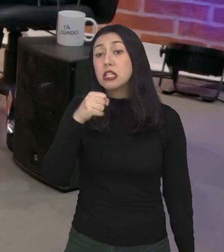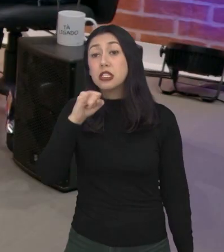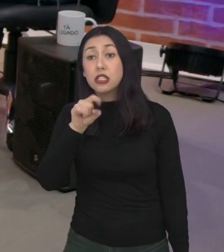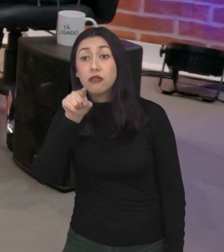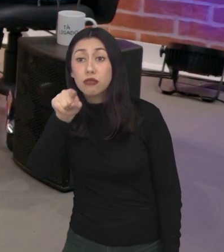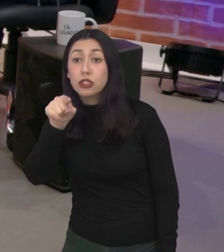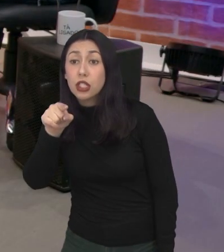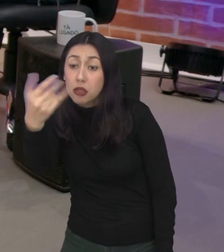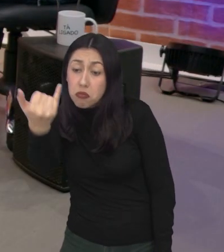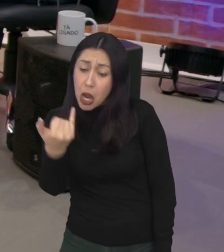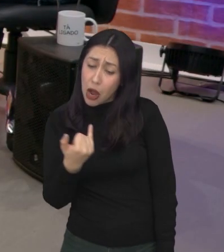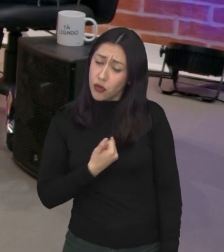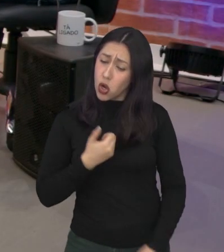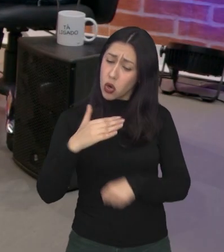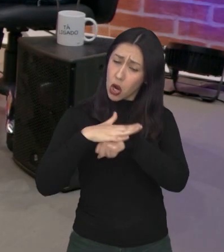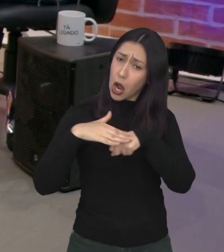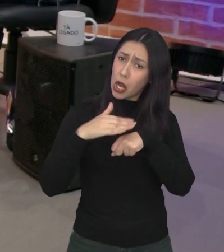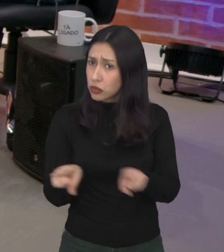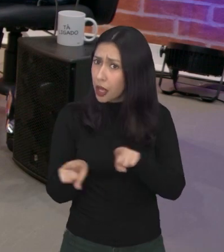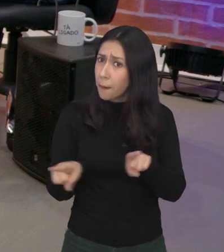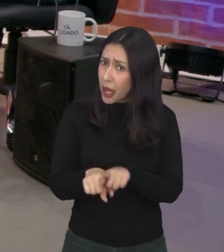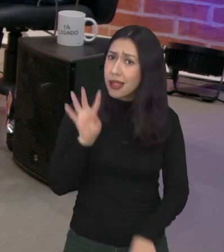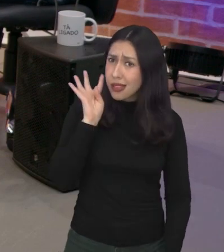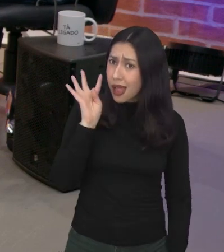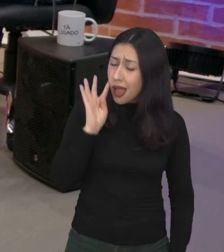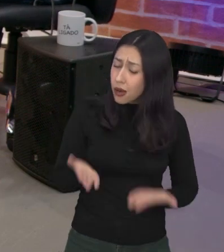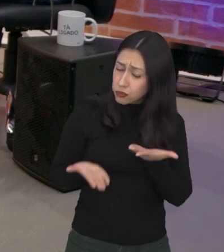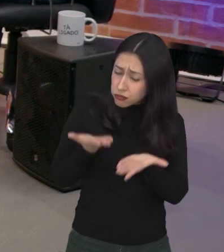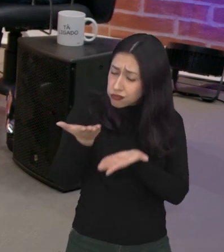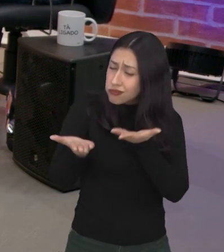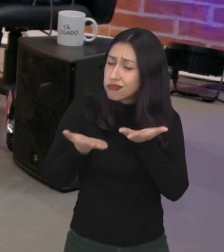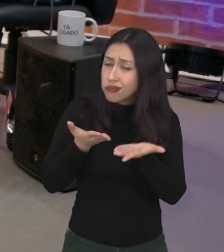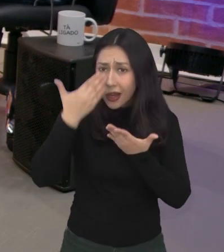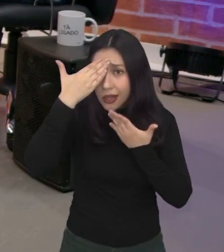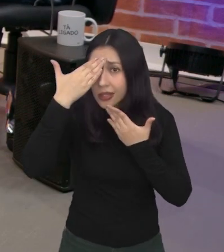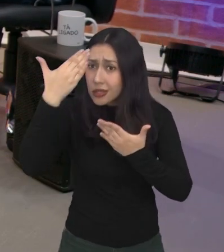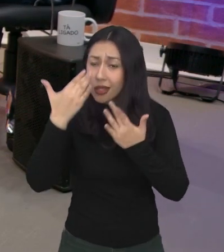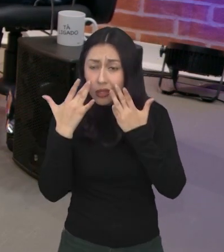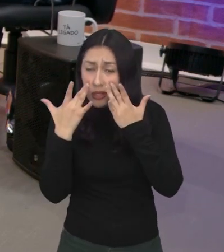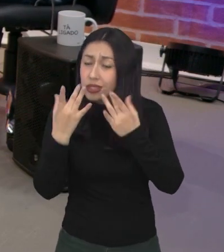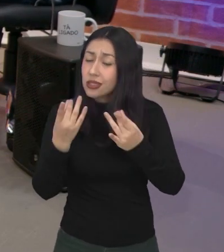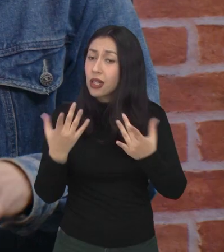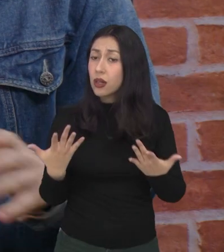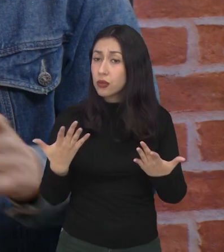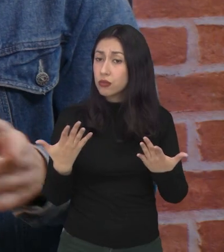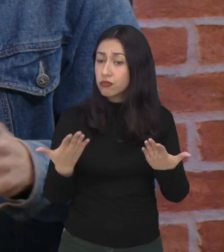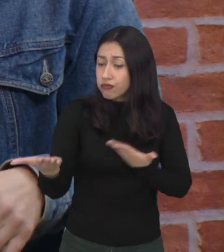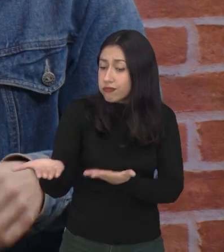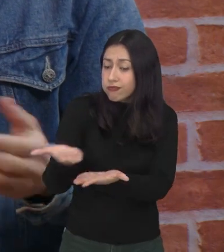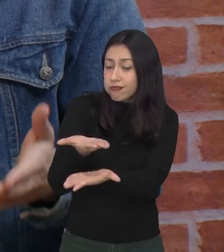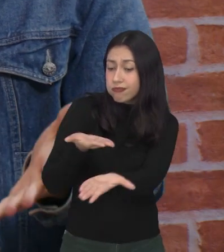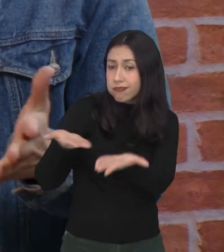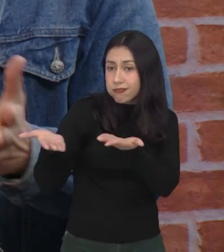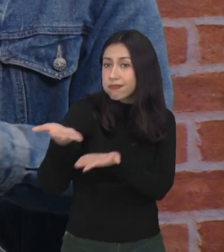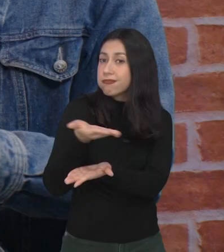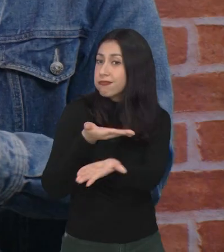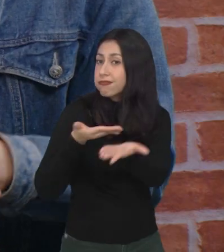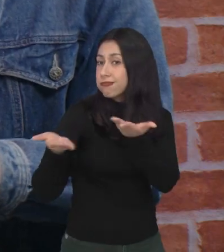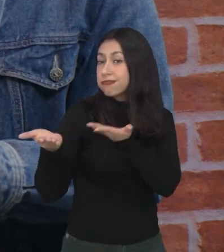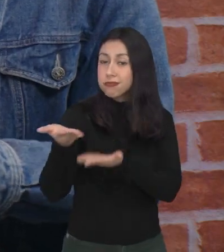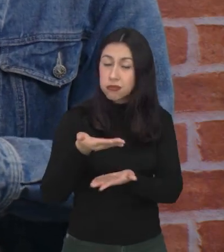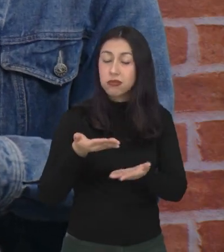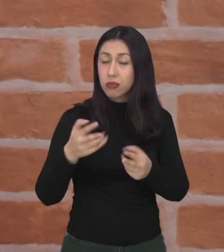cabeça e logo no meu primeiro mês de faculdade eu já saí procurando estágio. Então, consegui primeiro um estágio numa rádio comunitária em